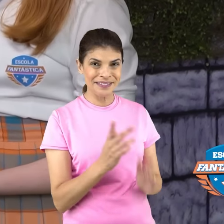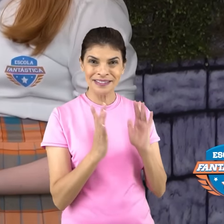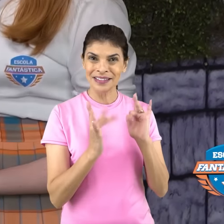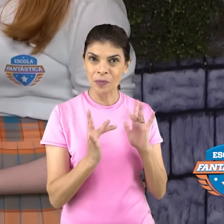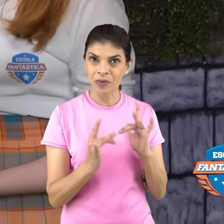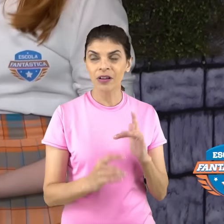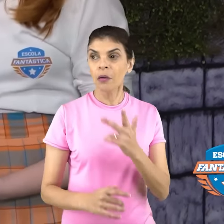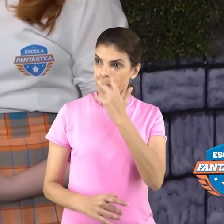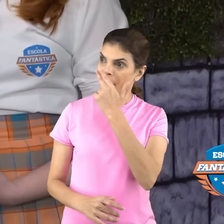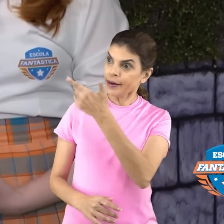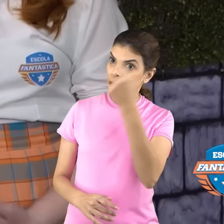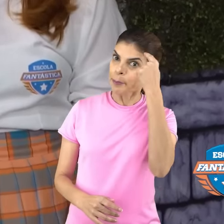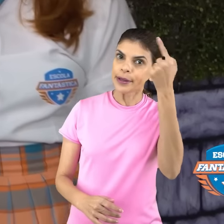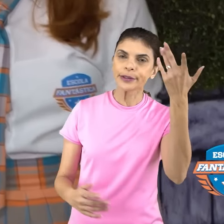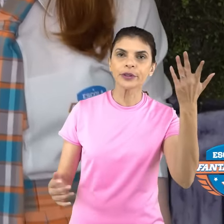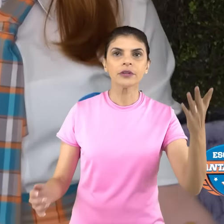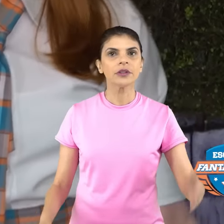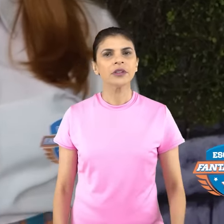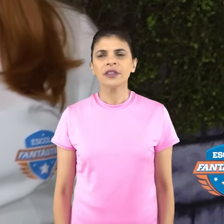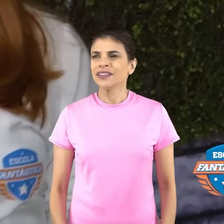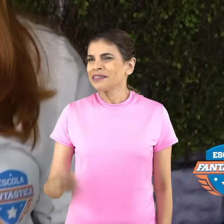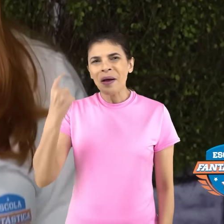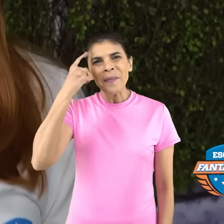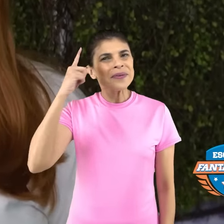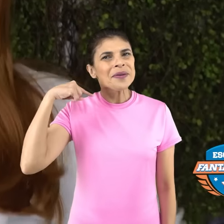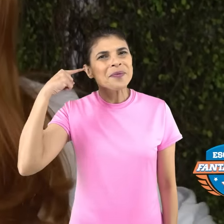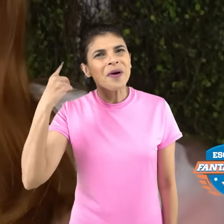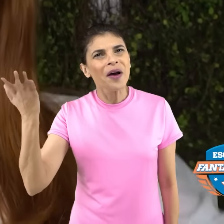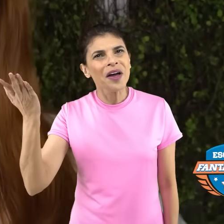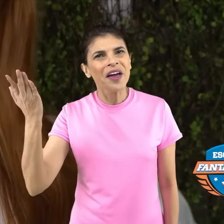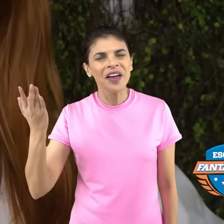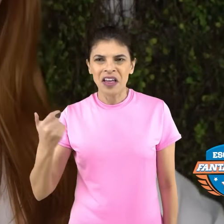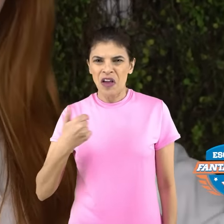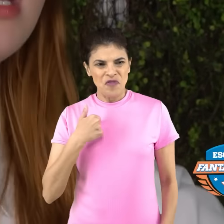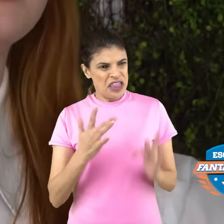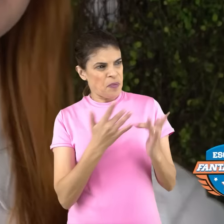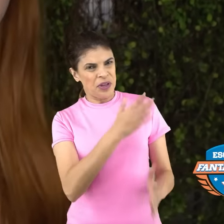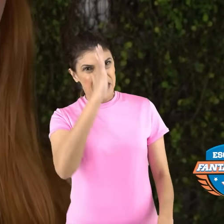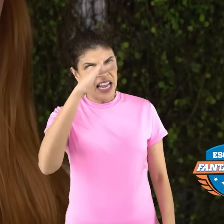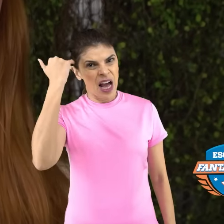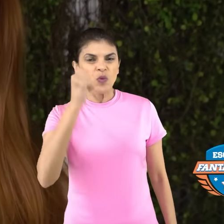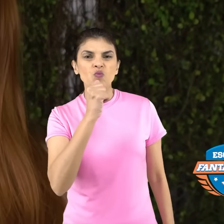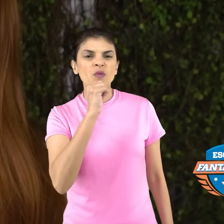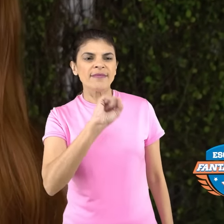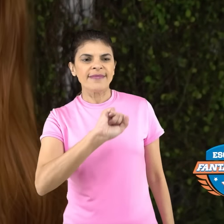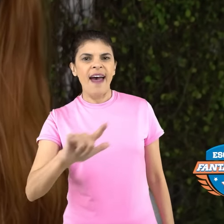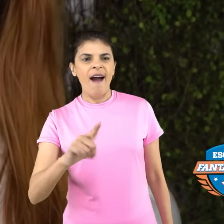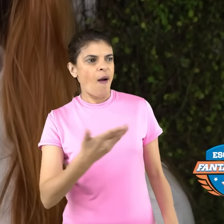mim. Pois é. Ai, de onde você tava com a cabeça? Como que eu ia namorar o Daniel sem sal?